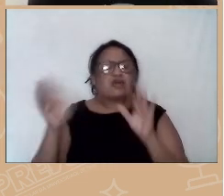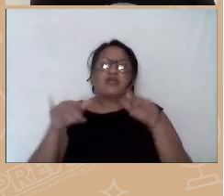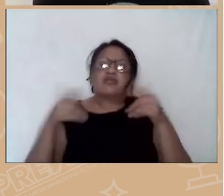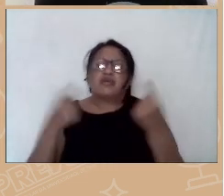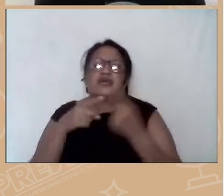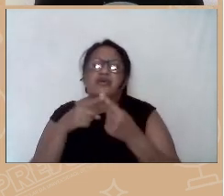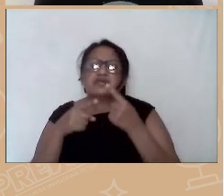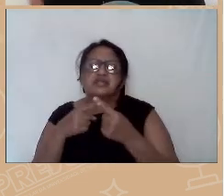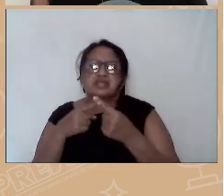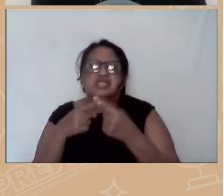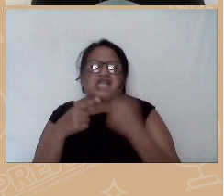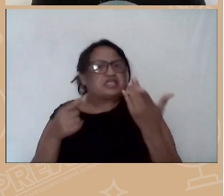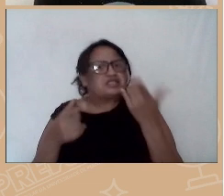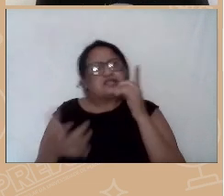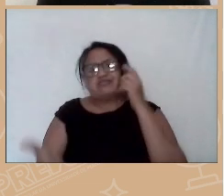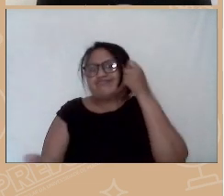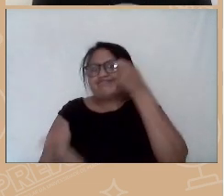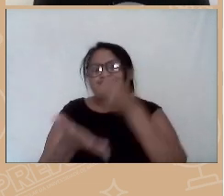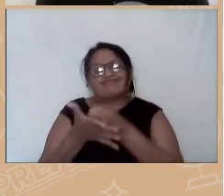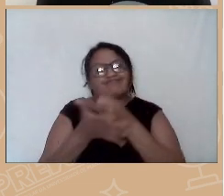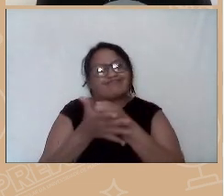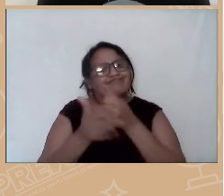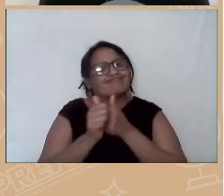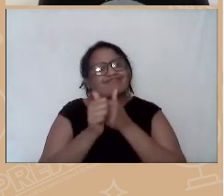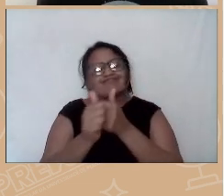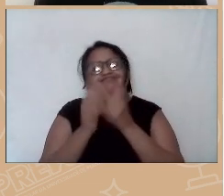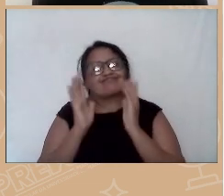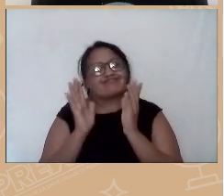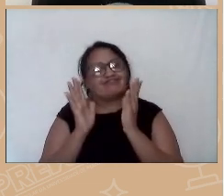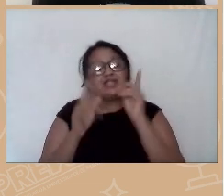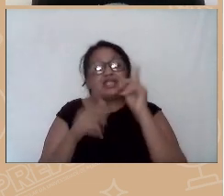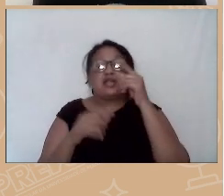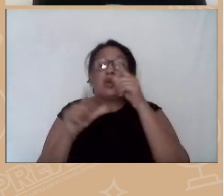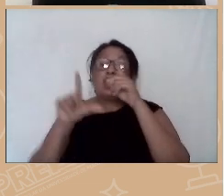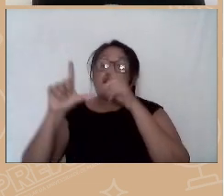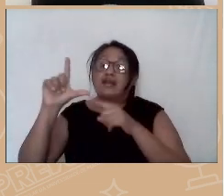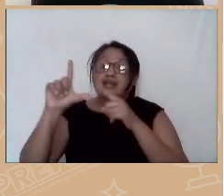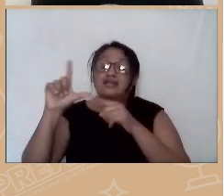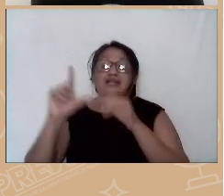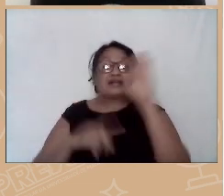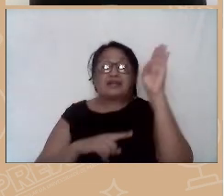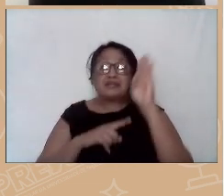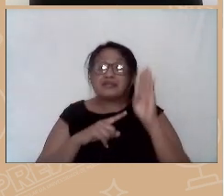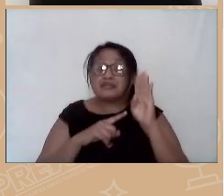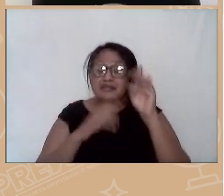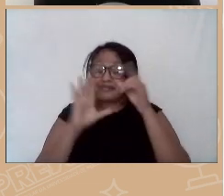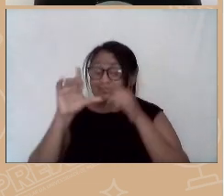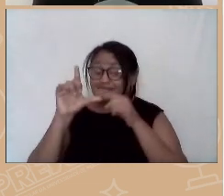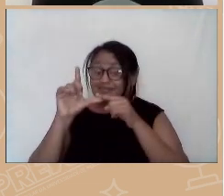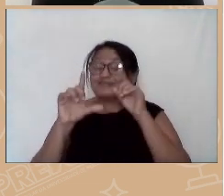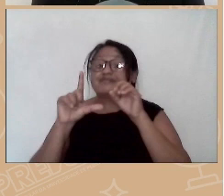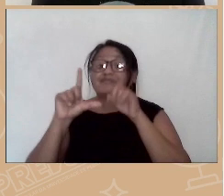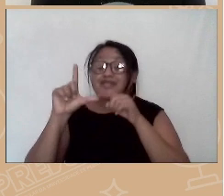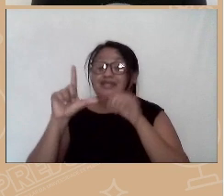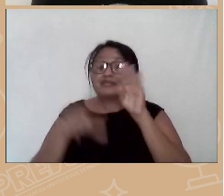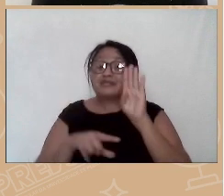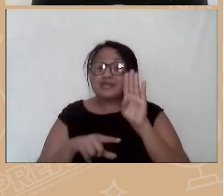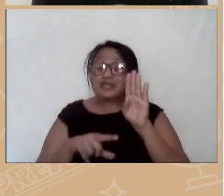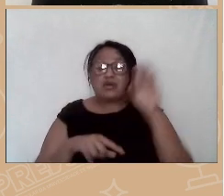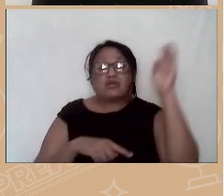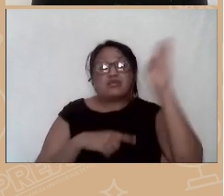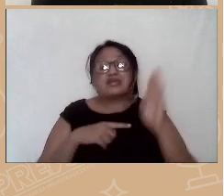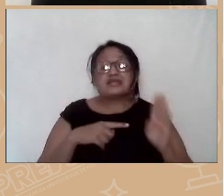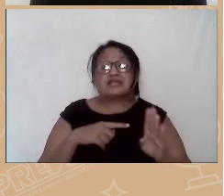consequência não recebeu, beleza letra B brasileiro não poderia receber o valor em razão de não ter cumprido